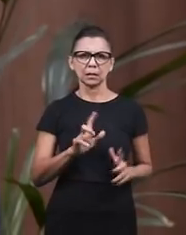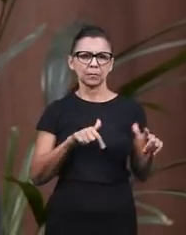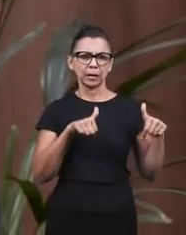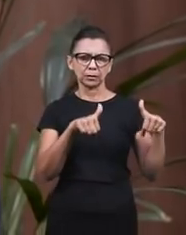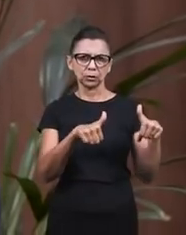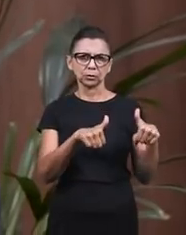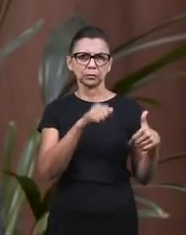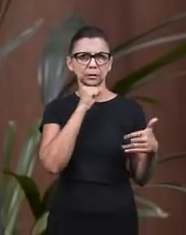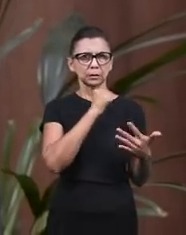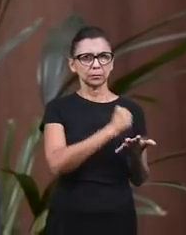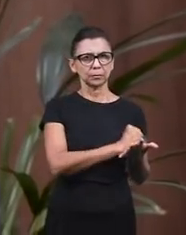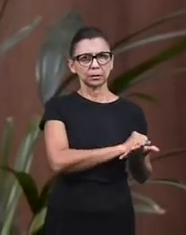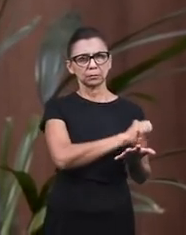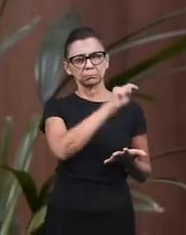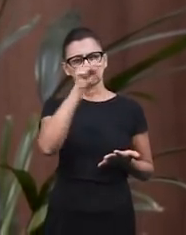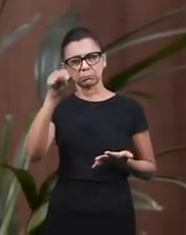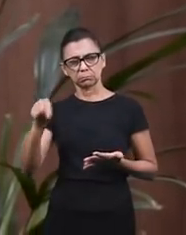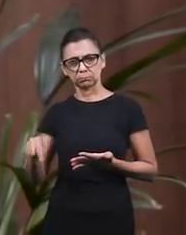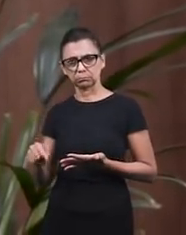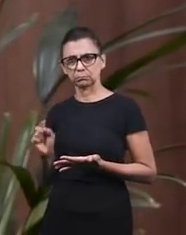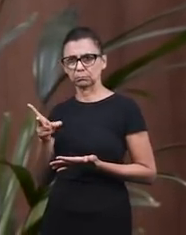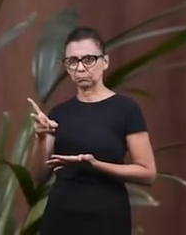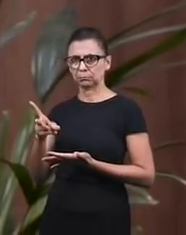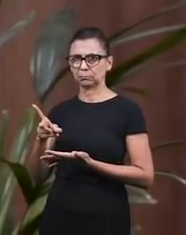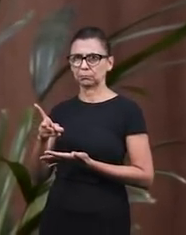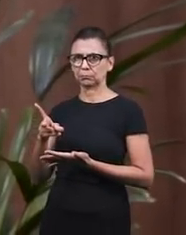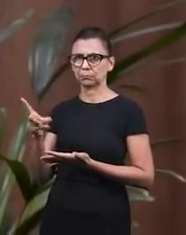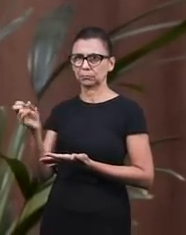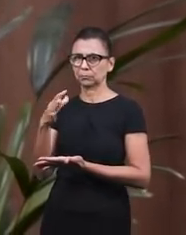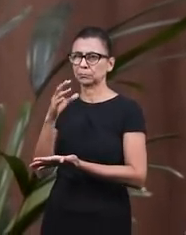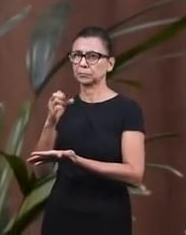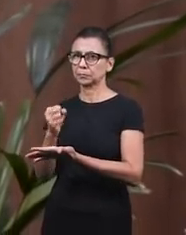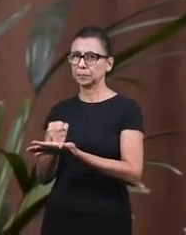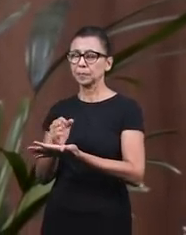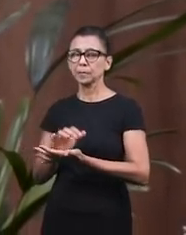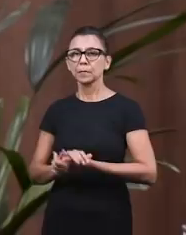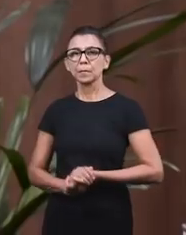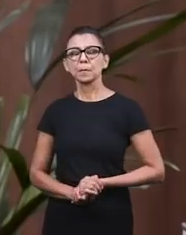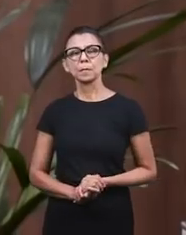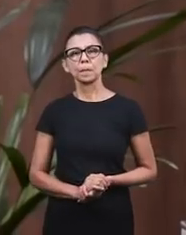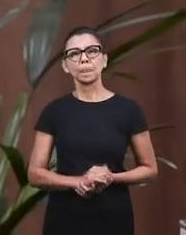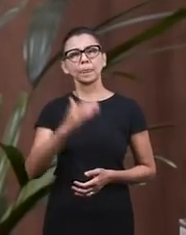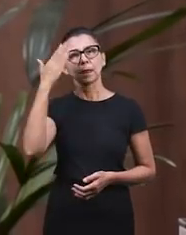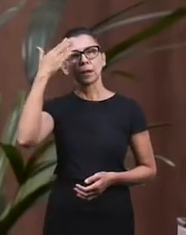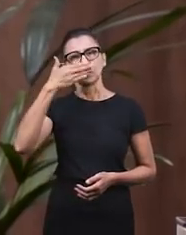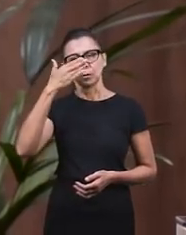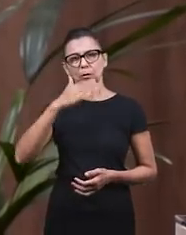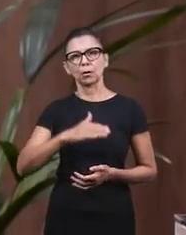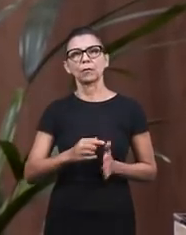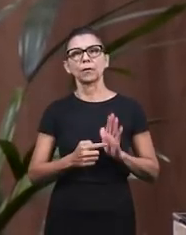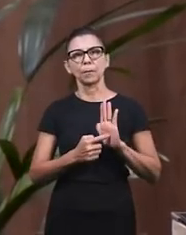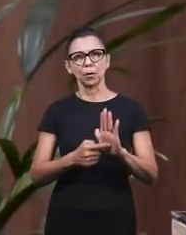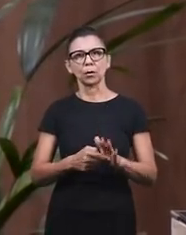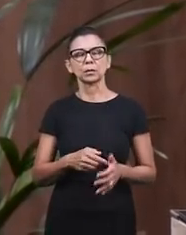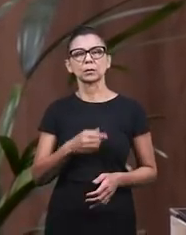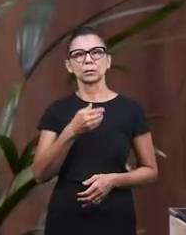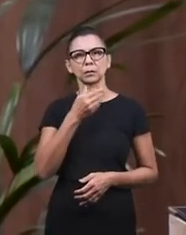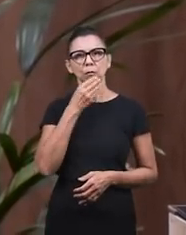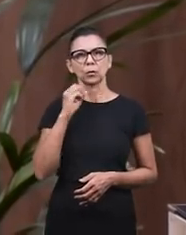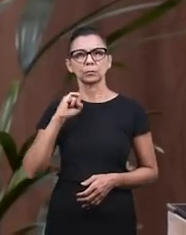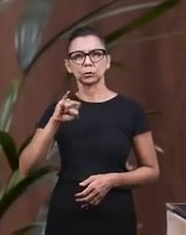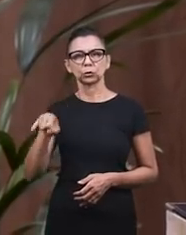sempre. Perfeito. E a evidência disso, o texto que foi citado sobre João